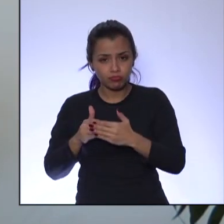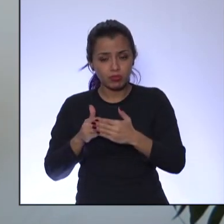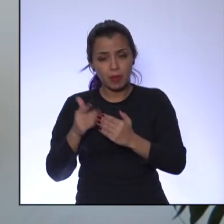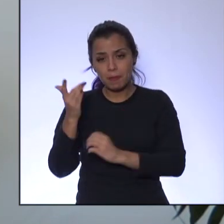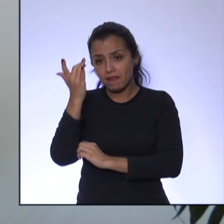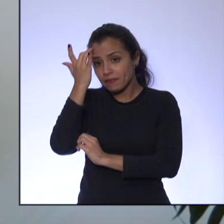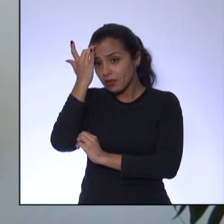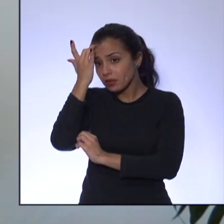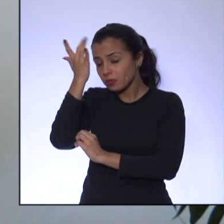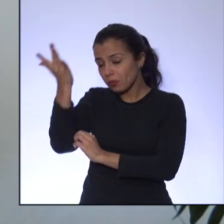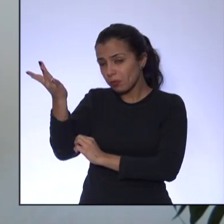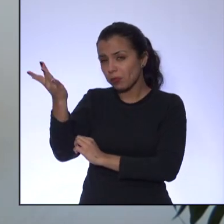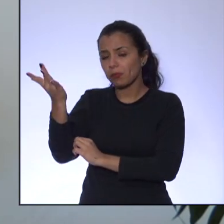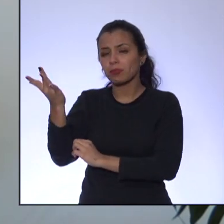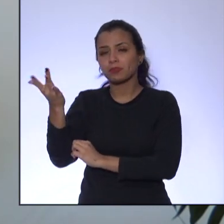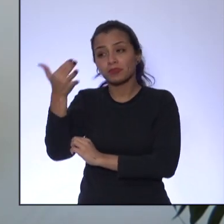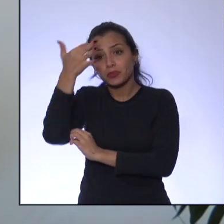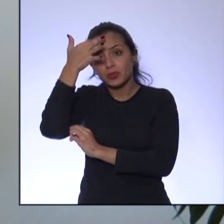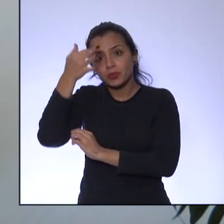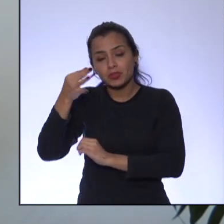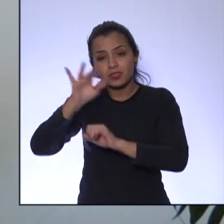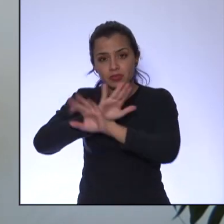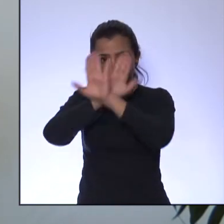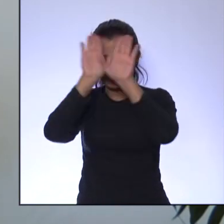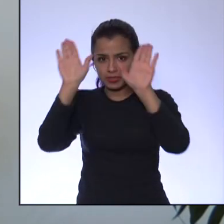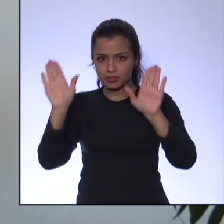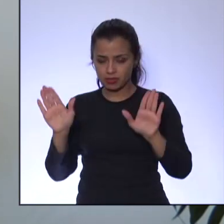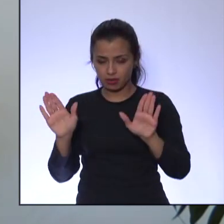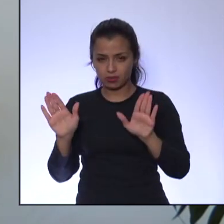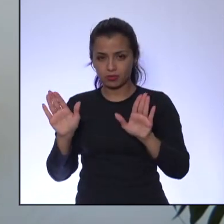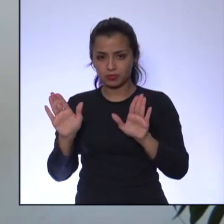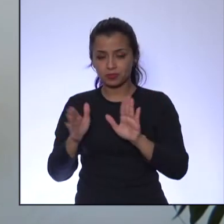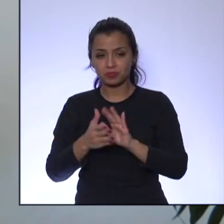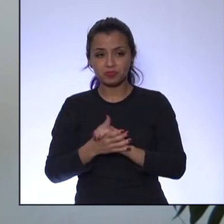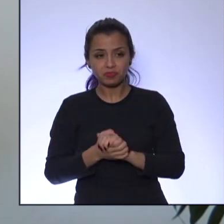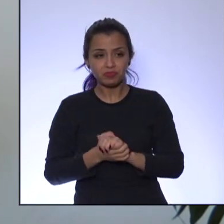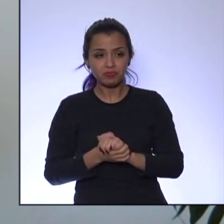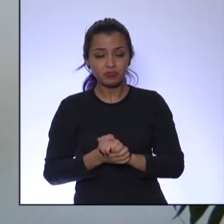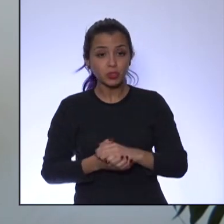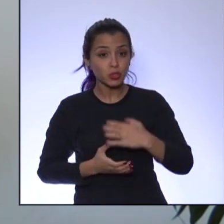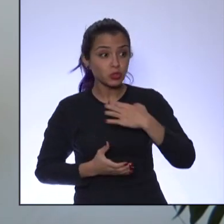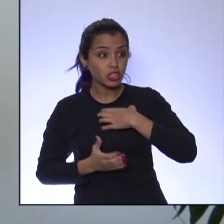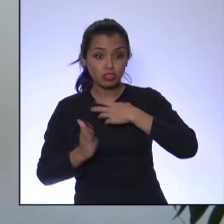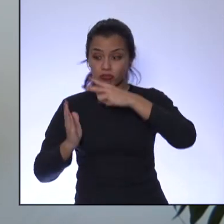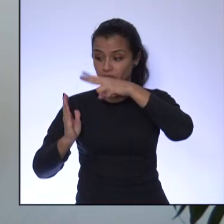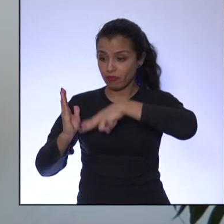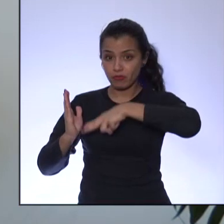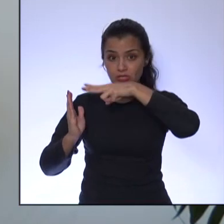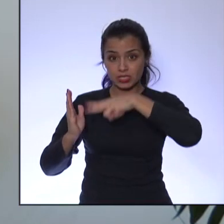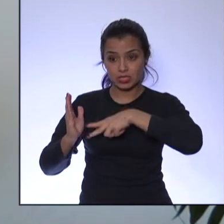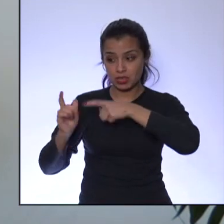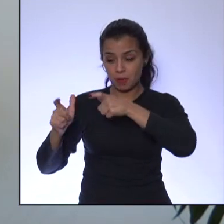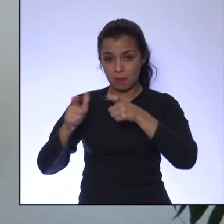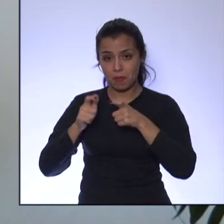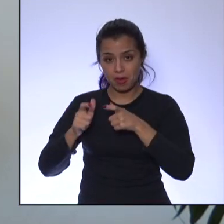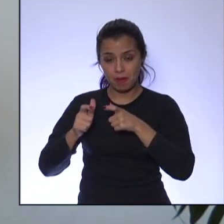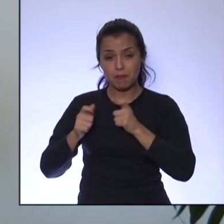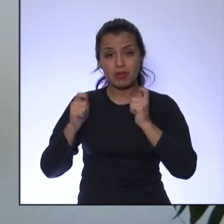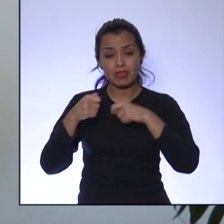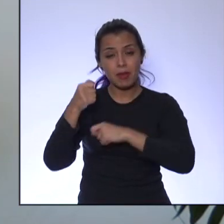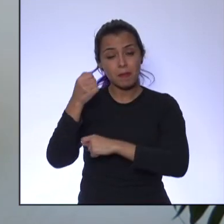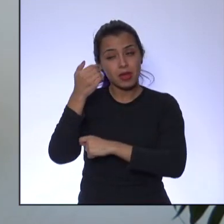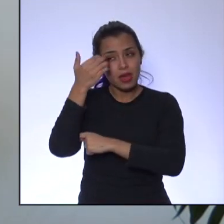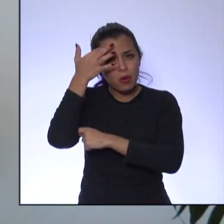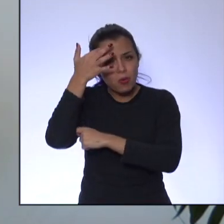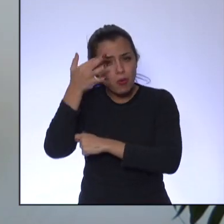mais eficaz a sua compreensão. Por meio da leitura de um mapa, você, estudante, pode compreender a